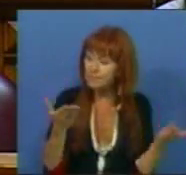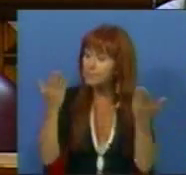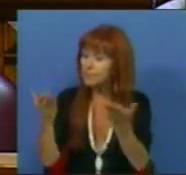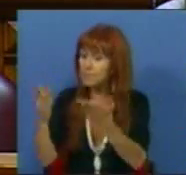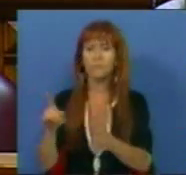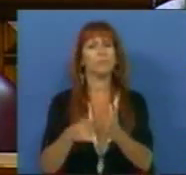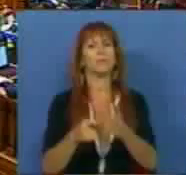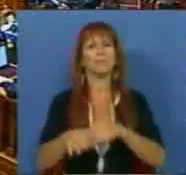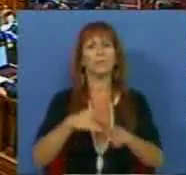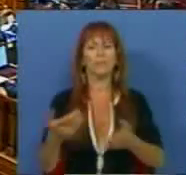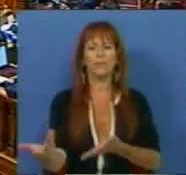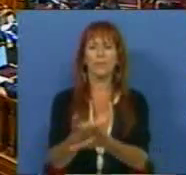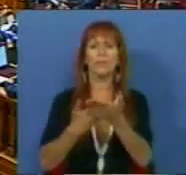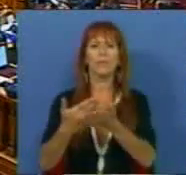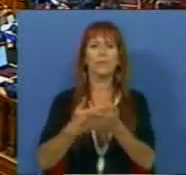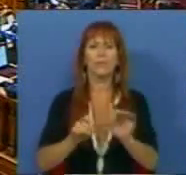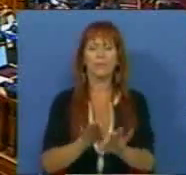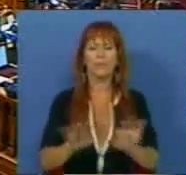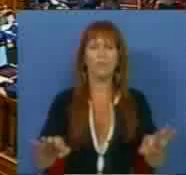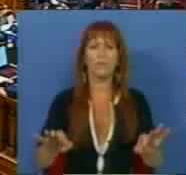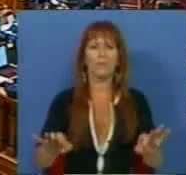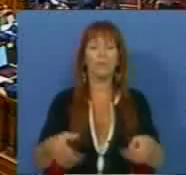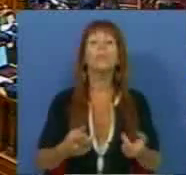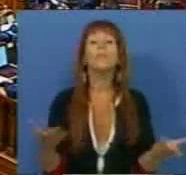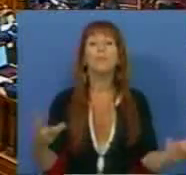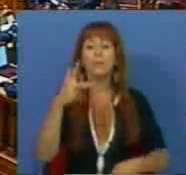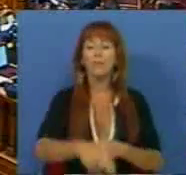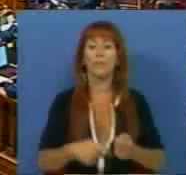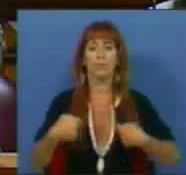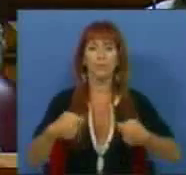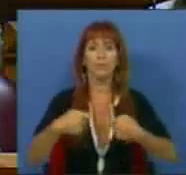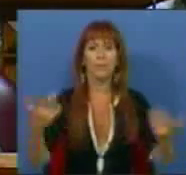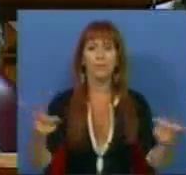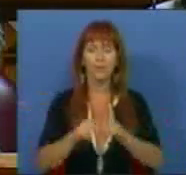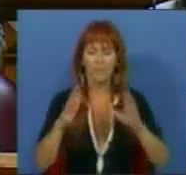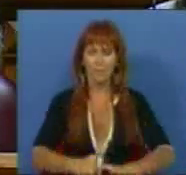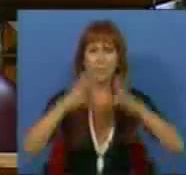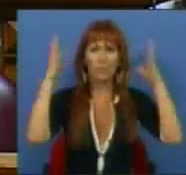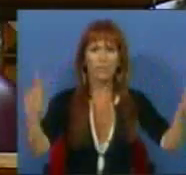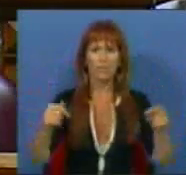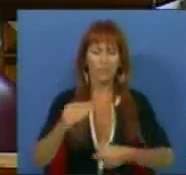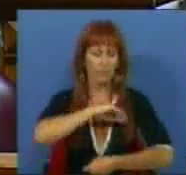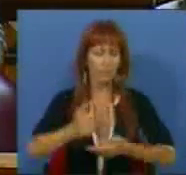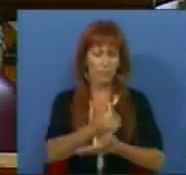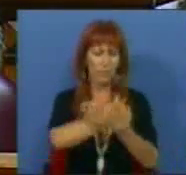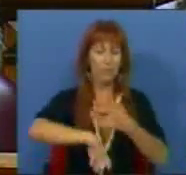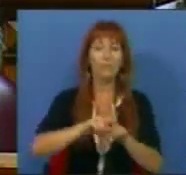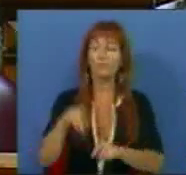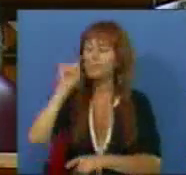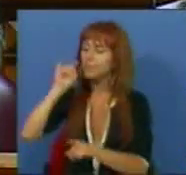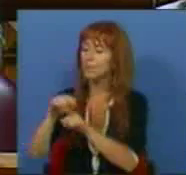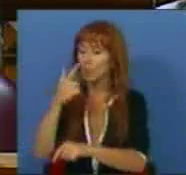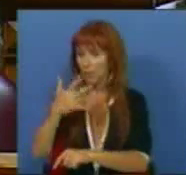que era preciso fazer para uma economia decente. Cortar na despesa, aumentar na receita,